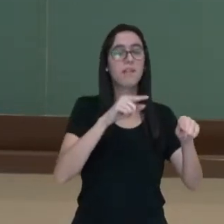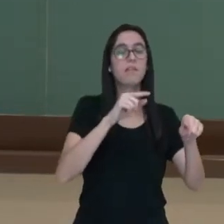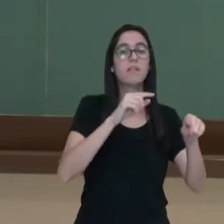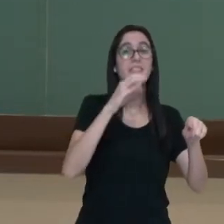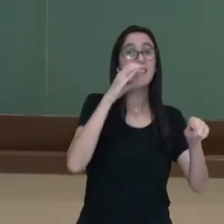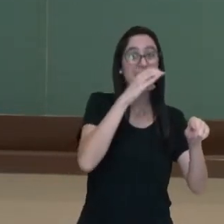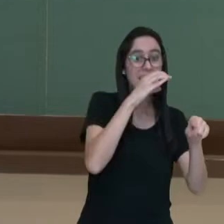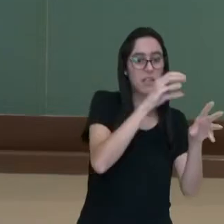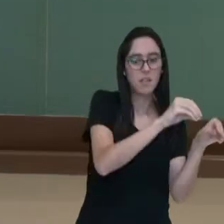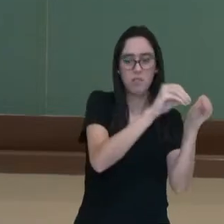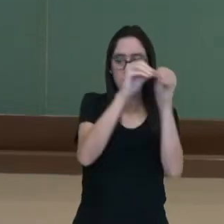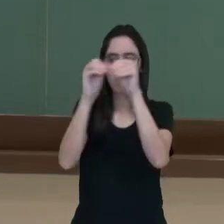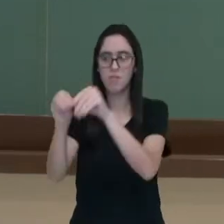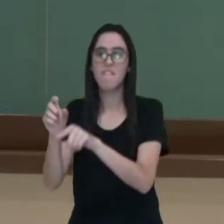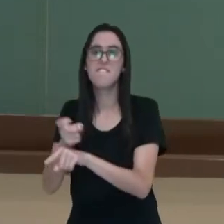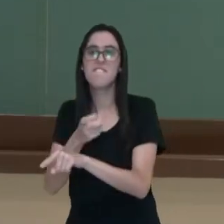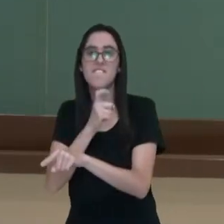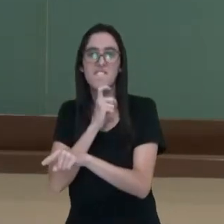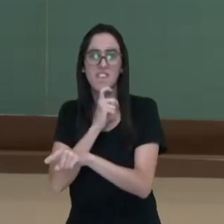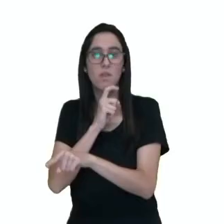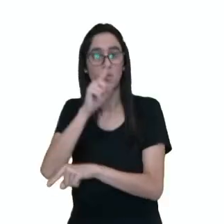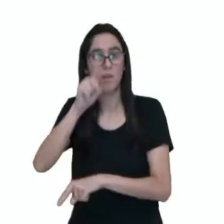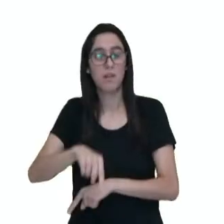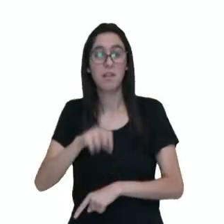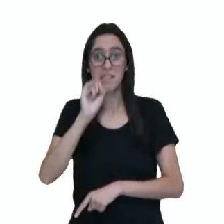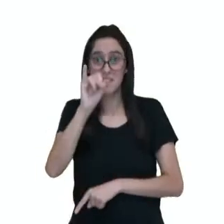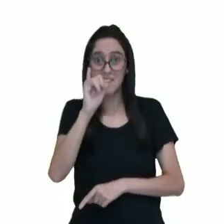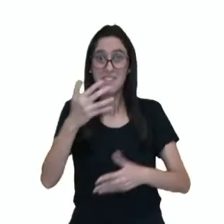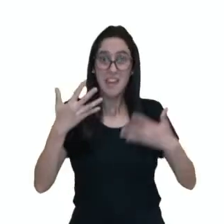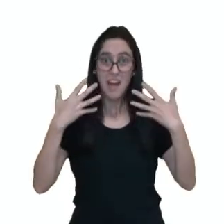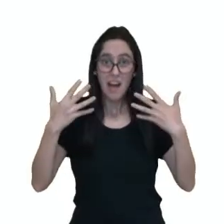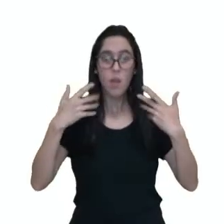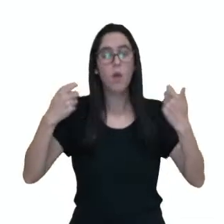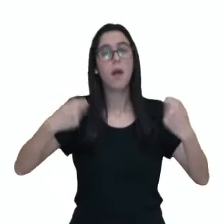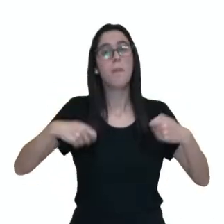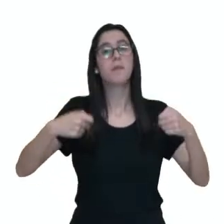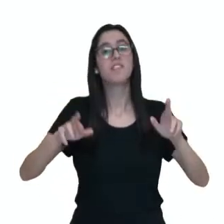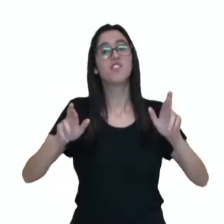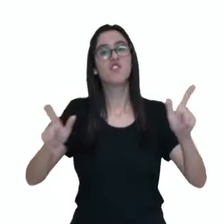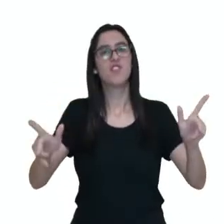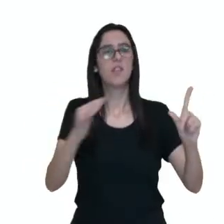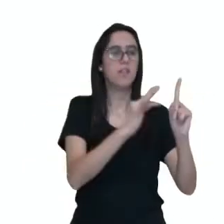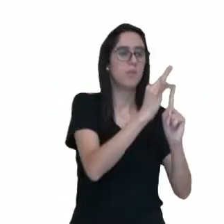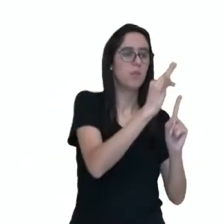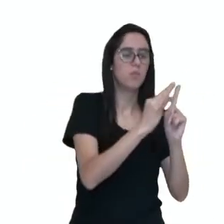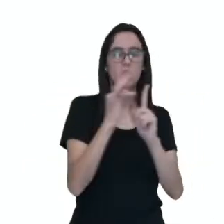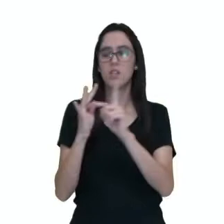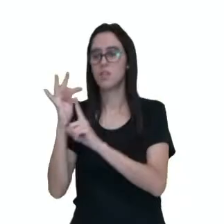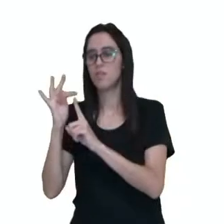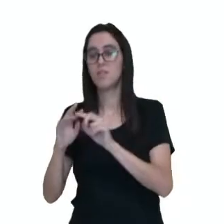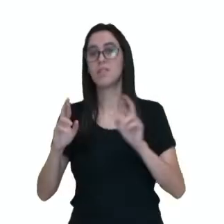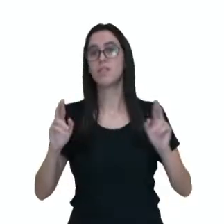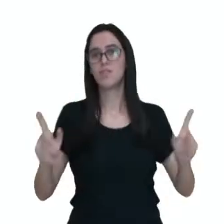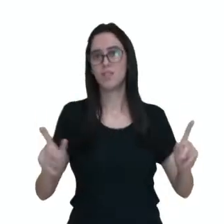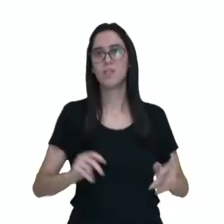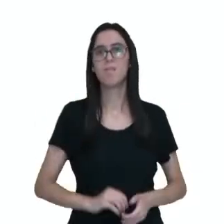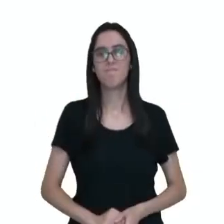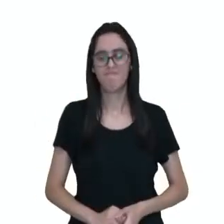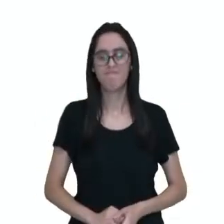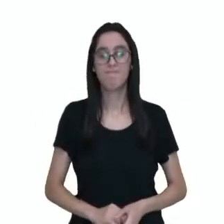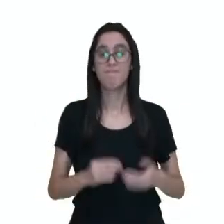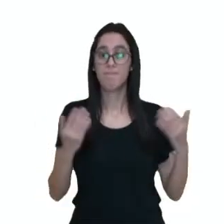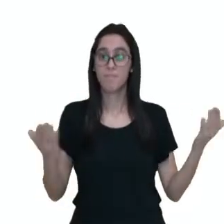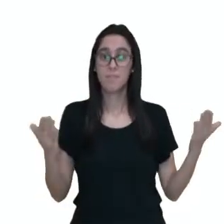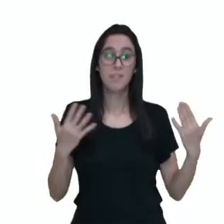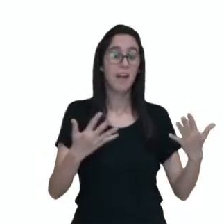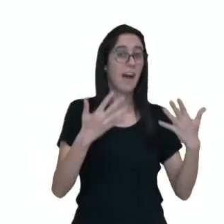de menor temperatura. Para ter calor, tem que ter diferença de temperatura. Ou seja, calor